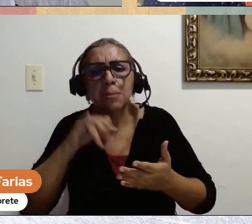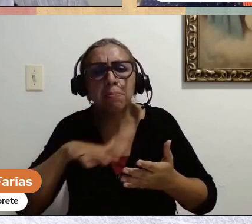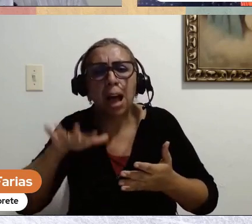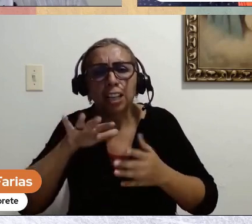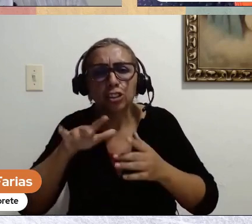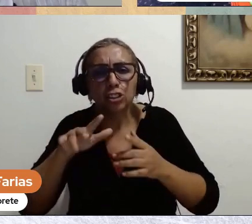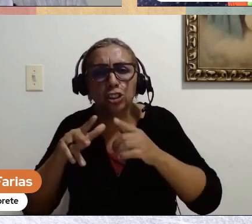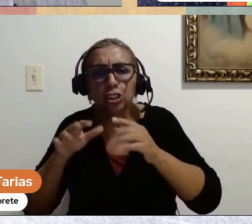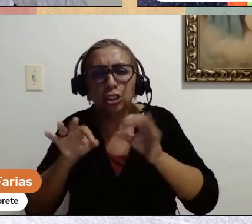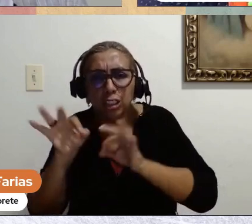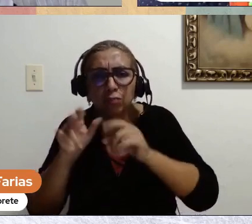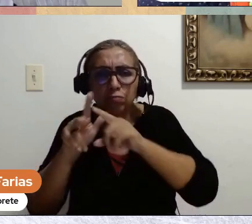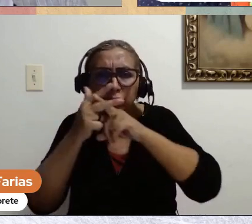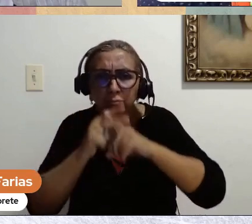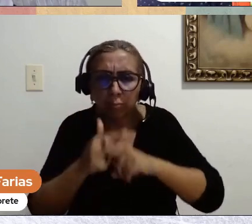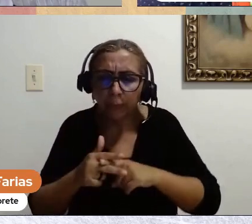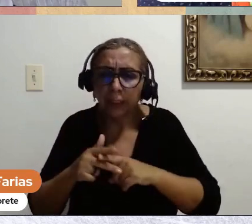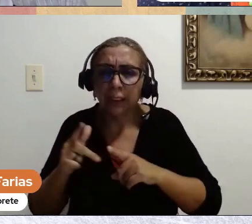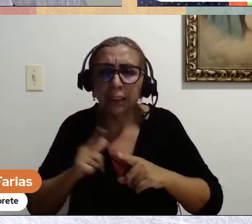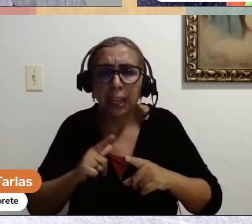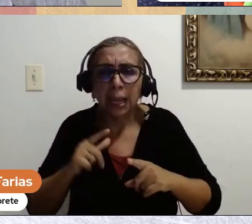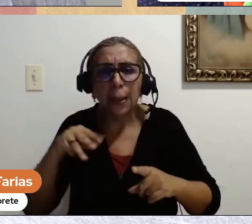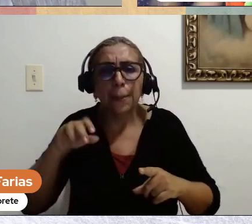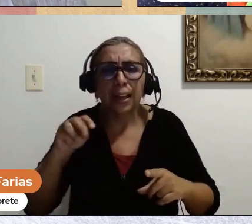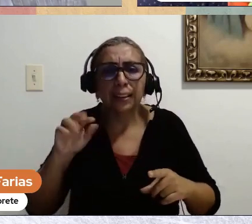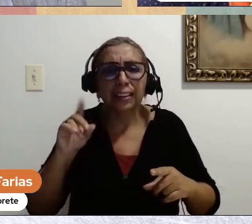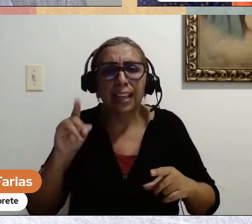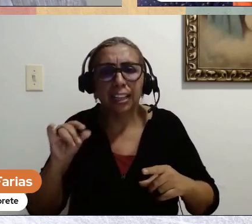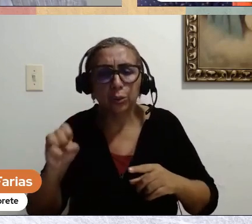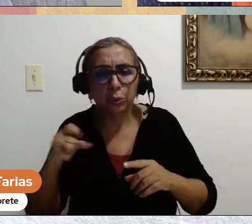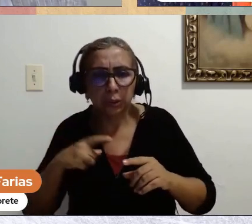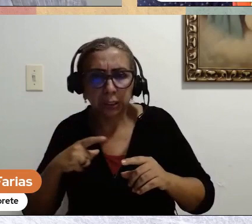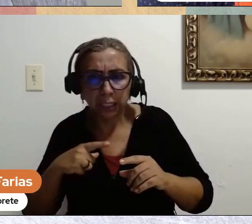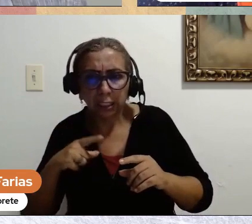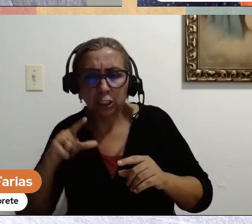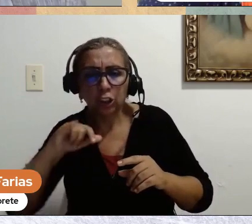da imagem, tem alguns metadados lá no JPEG ou